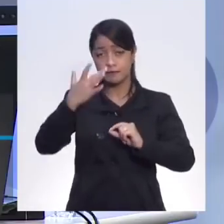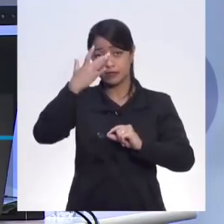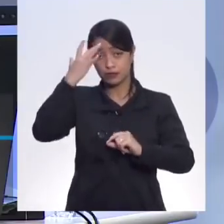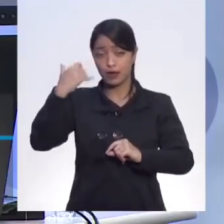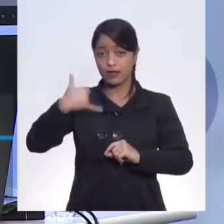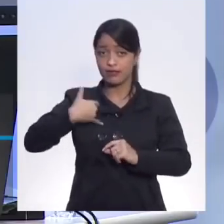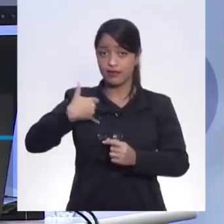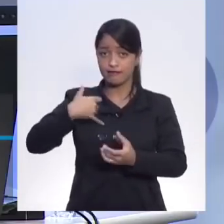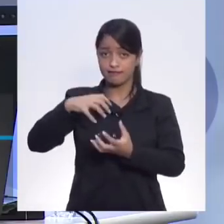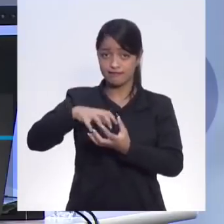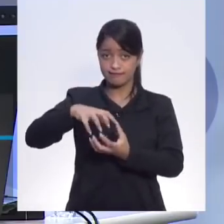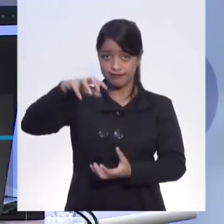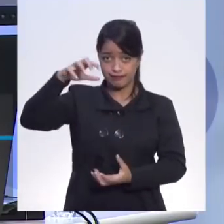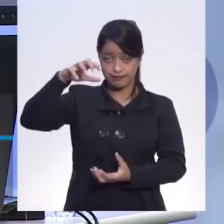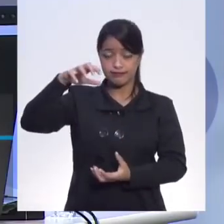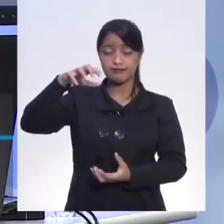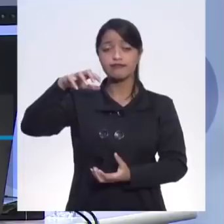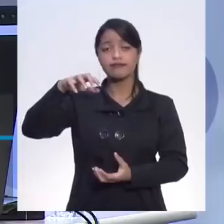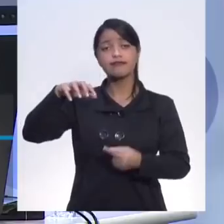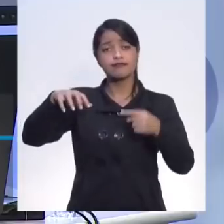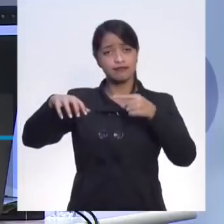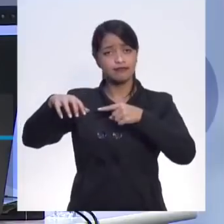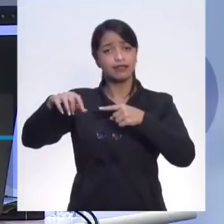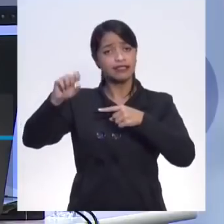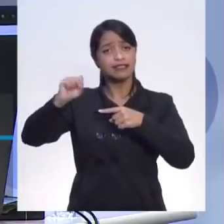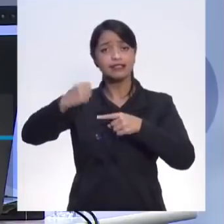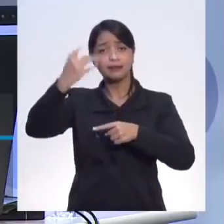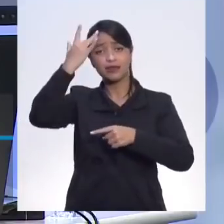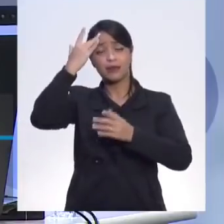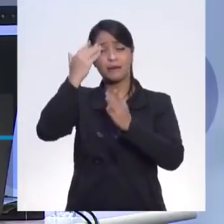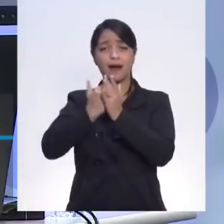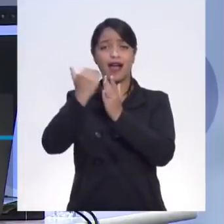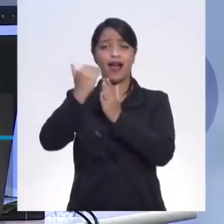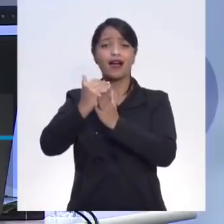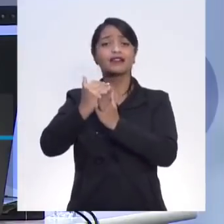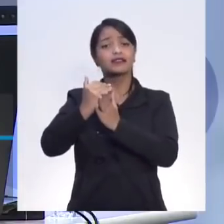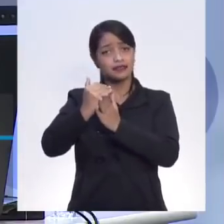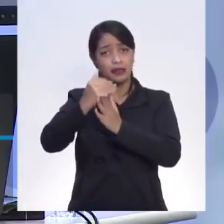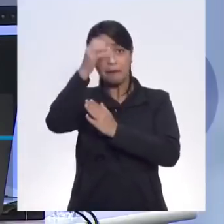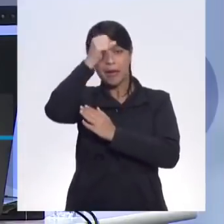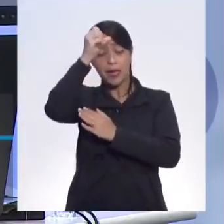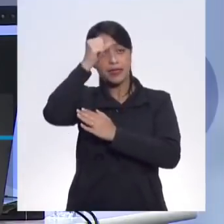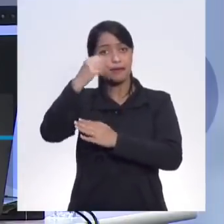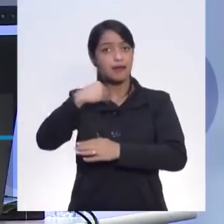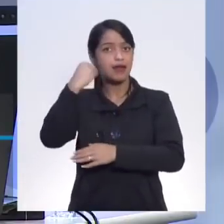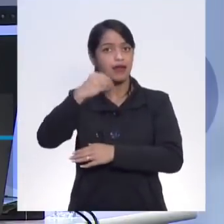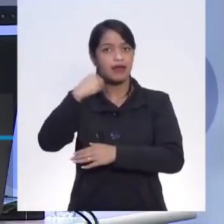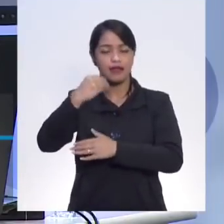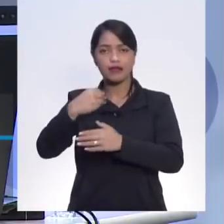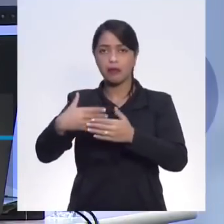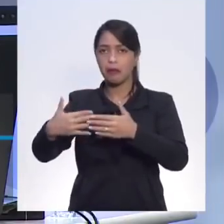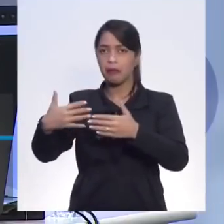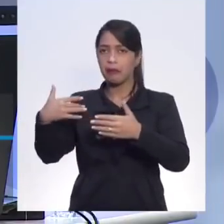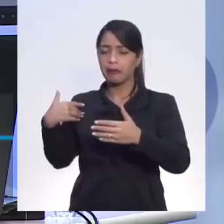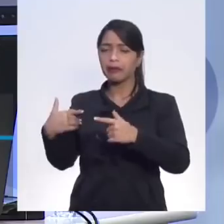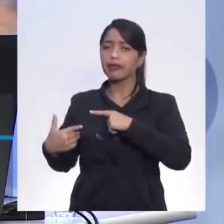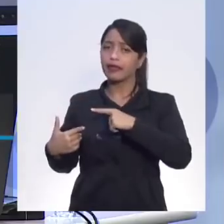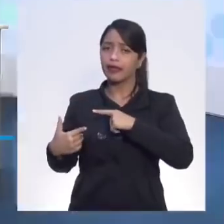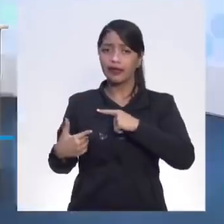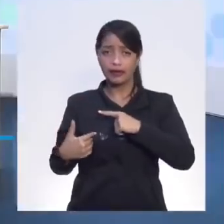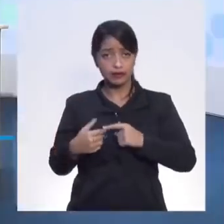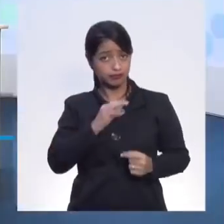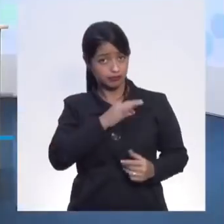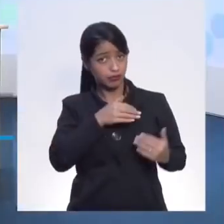vamos colocar assim, ela tem mais sabedoria de vida, ela já aprendeu mais coisas, ela já passou por mais coisas, certo, Andréia? Então, ela